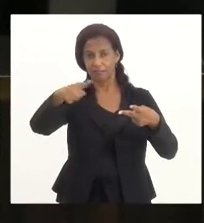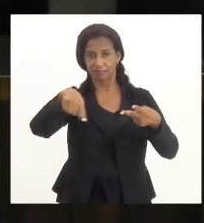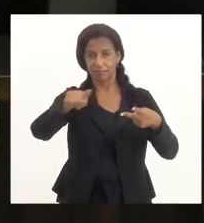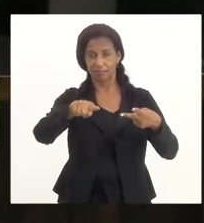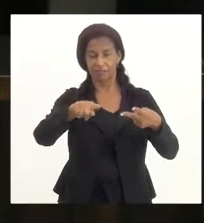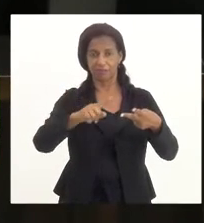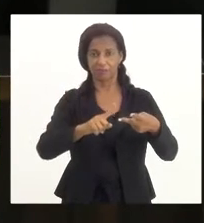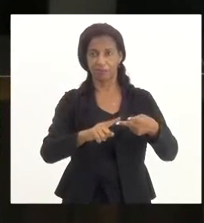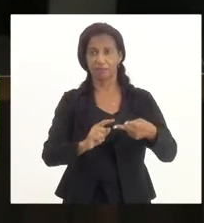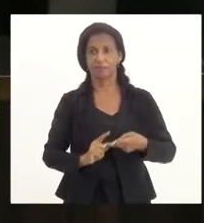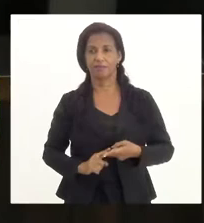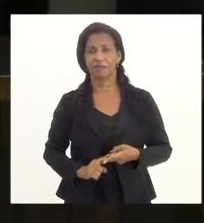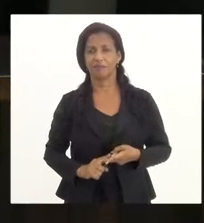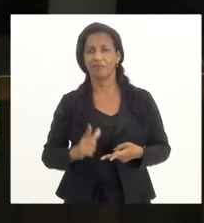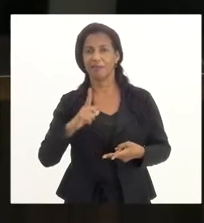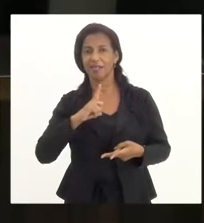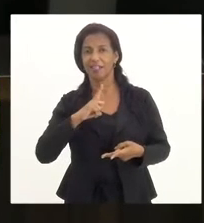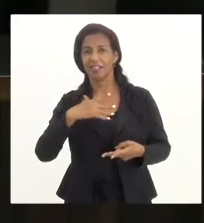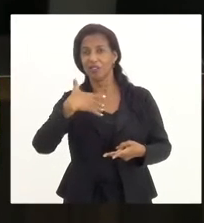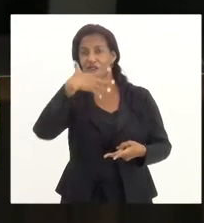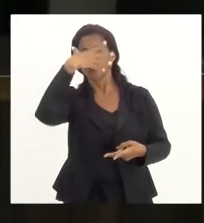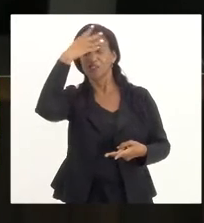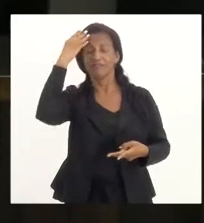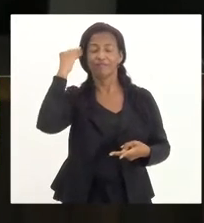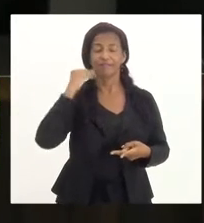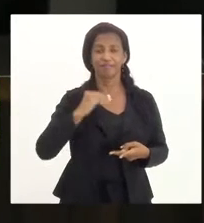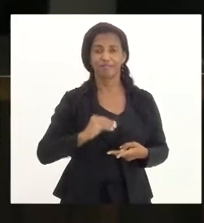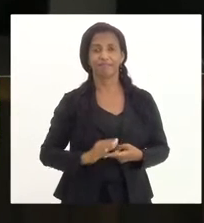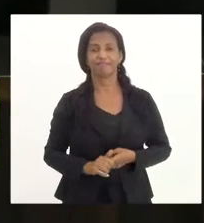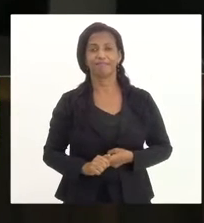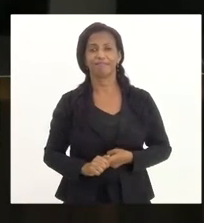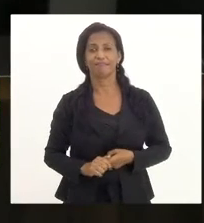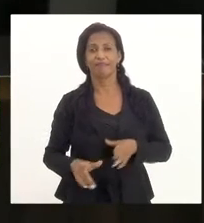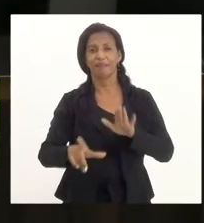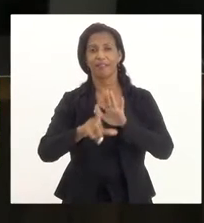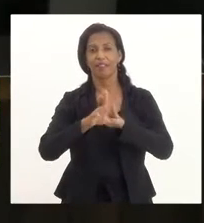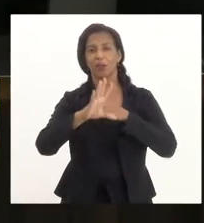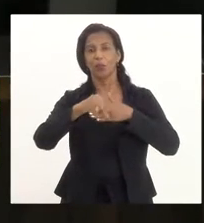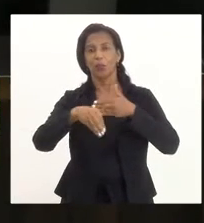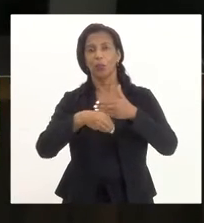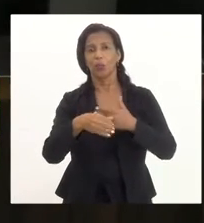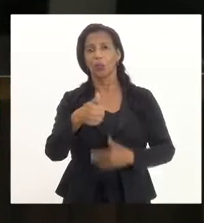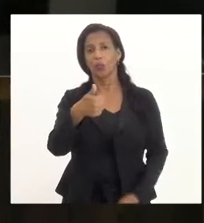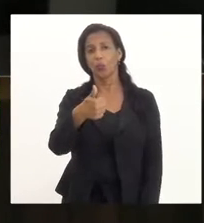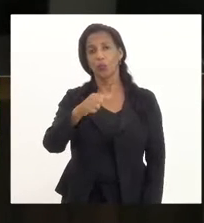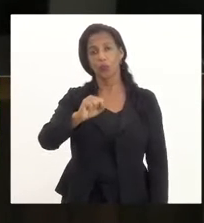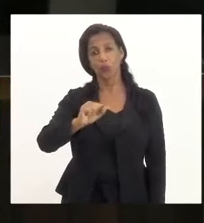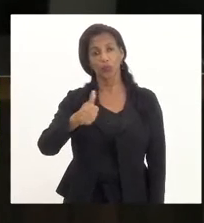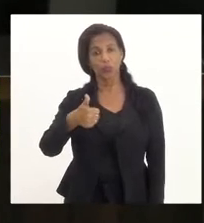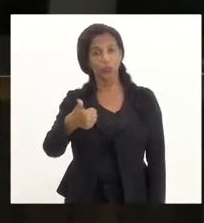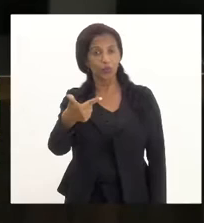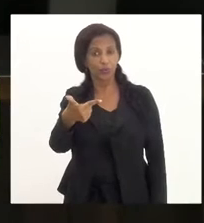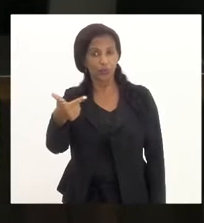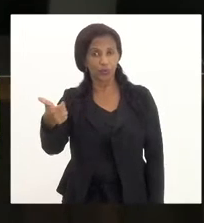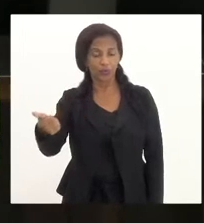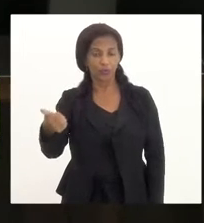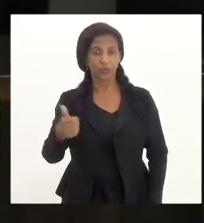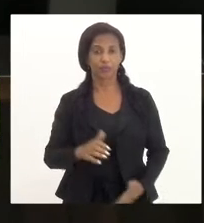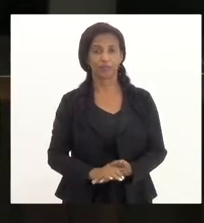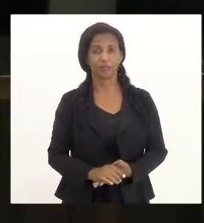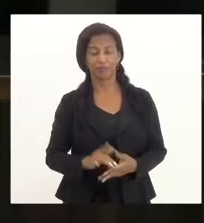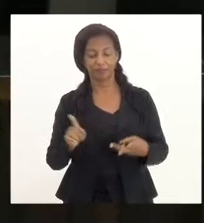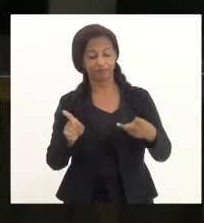excelências teriam esquecido da lei complementar 118 um de 21